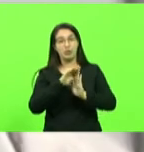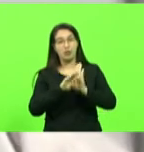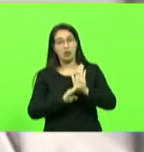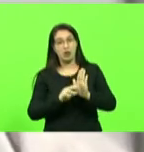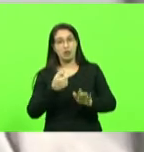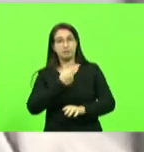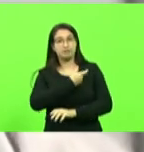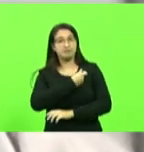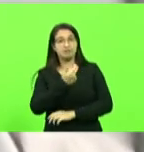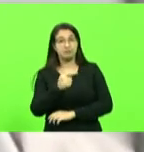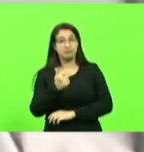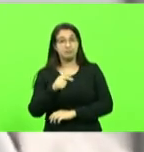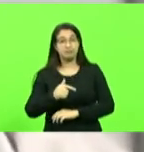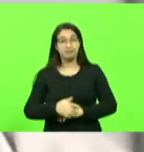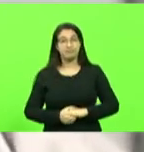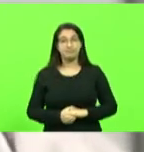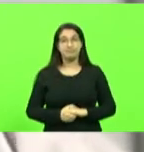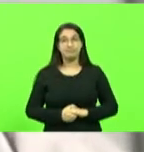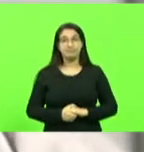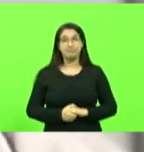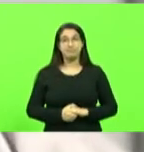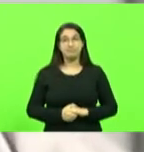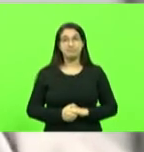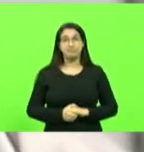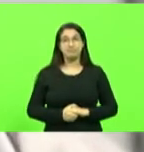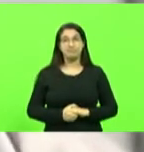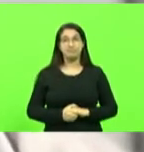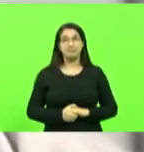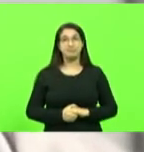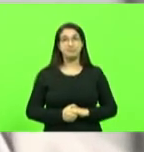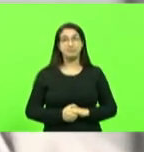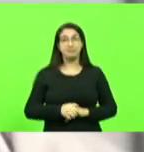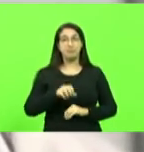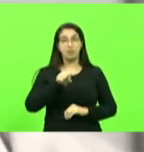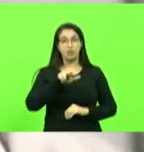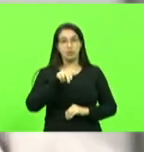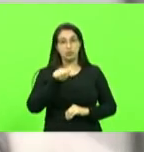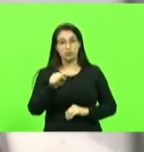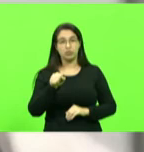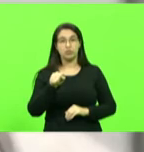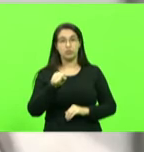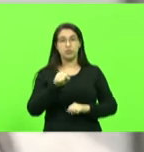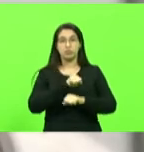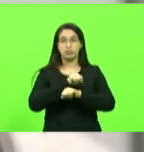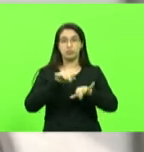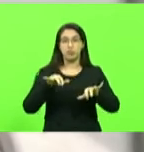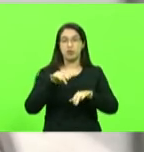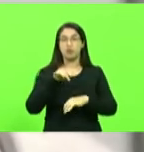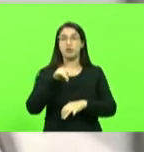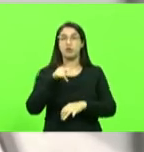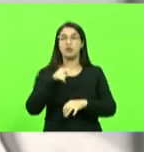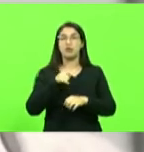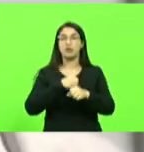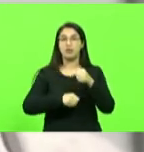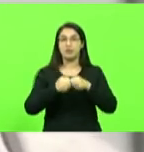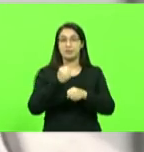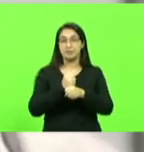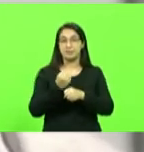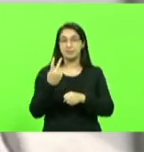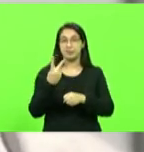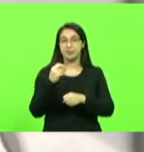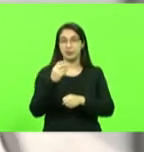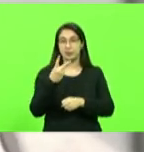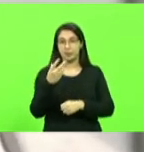né? O FETSUAS emitiu em junho do ano passado, logo lá já no início, né, da pandemia, uma